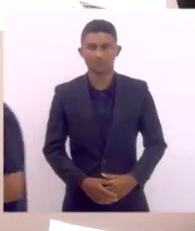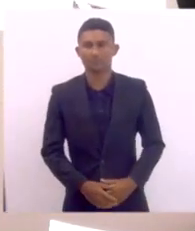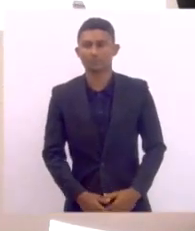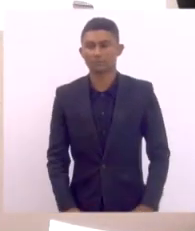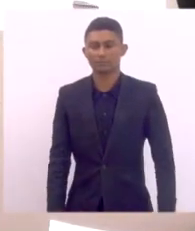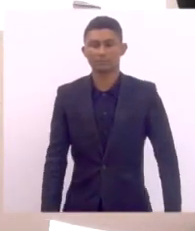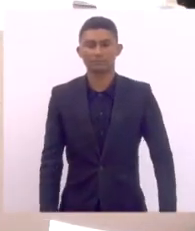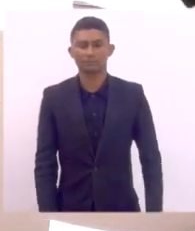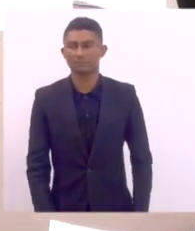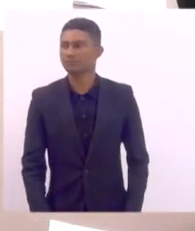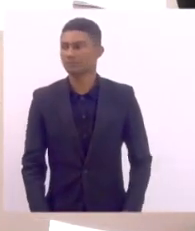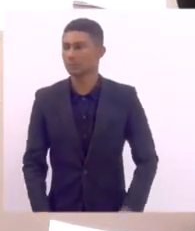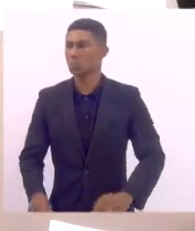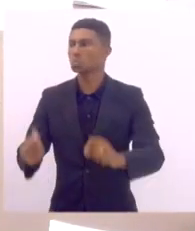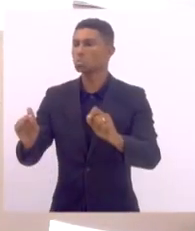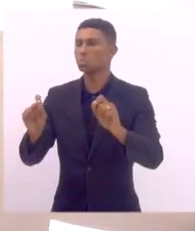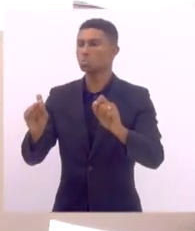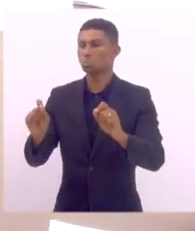O que é, Mink?